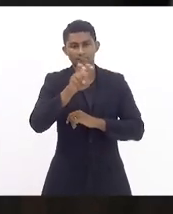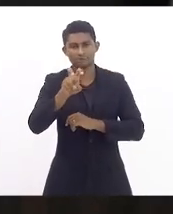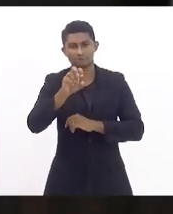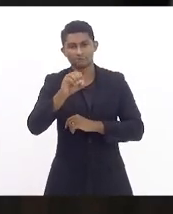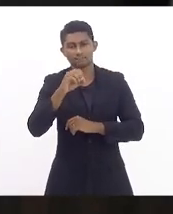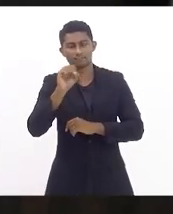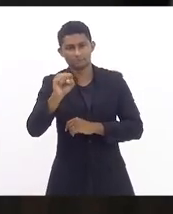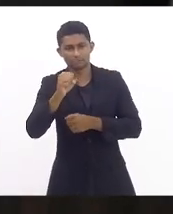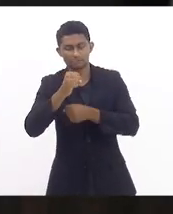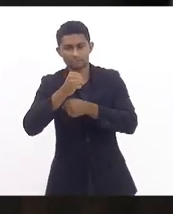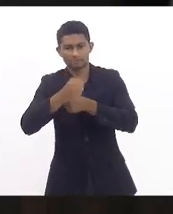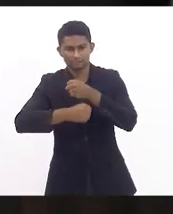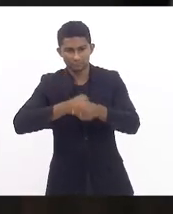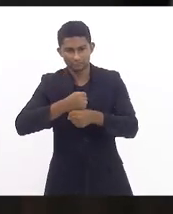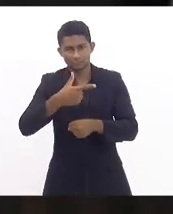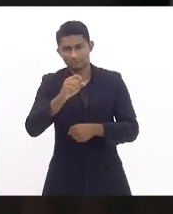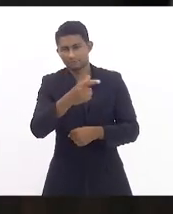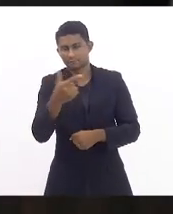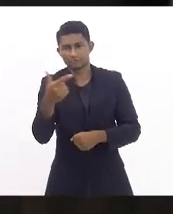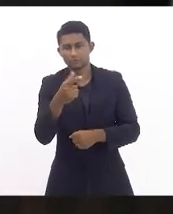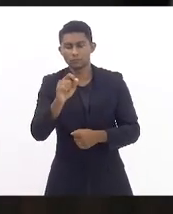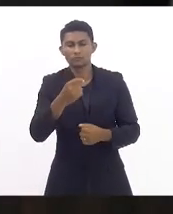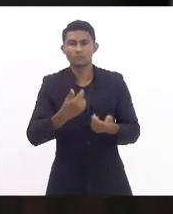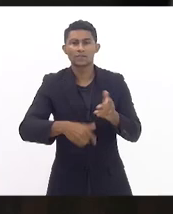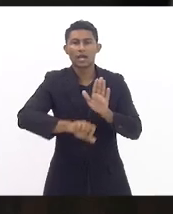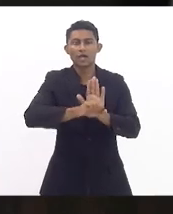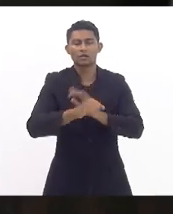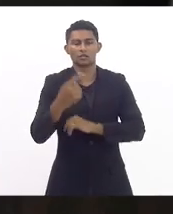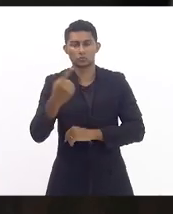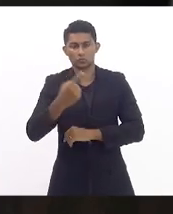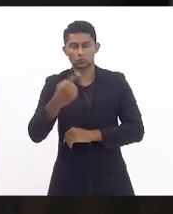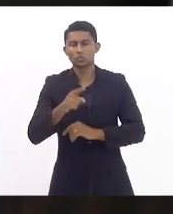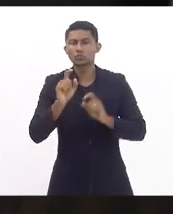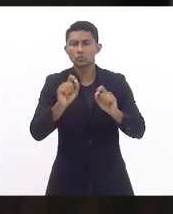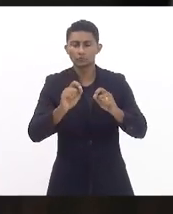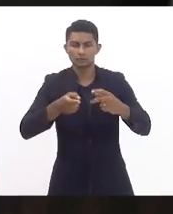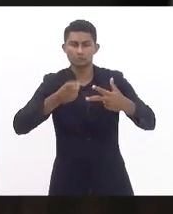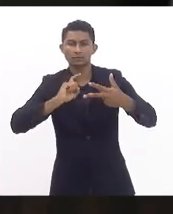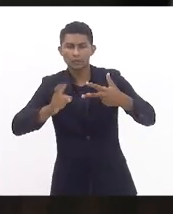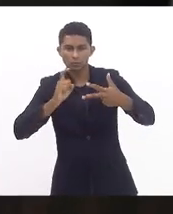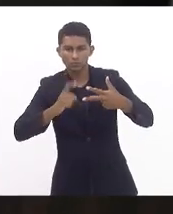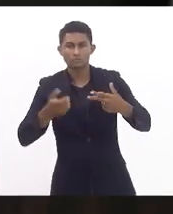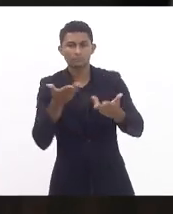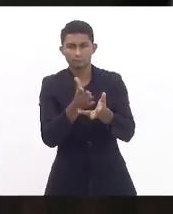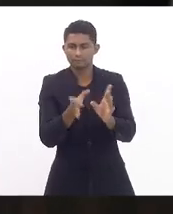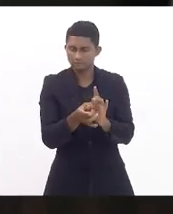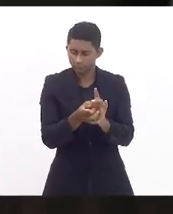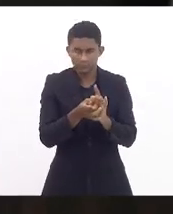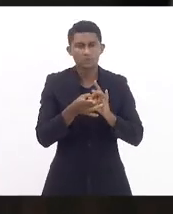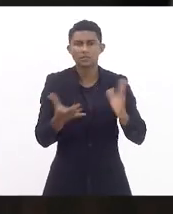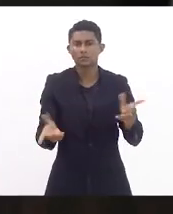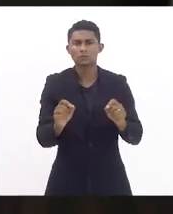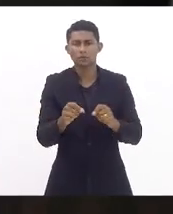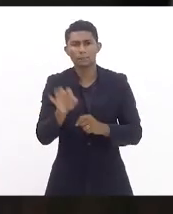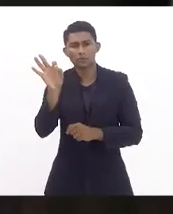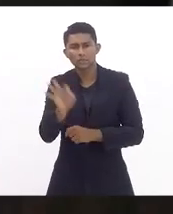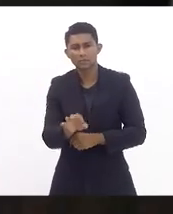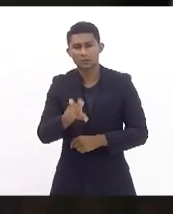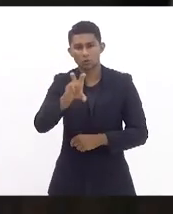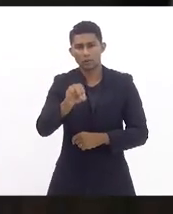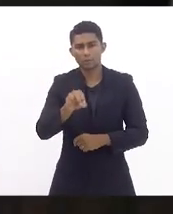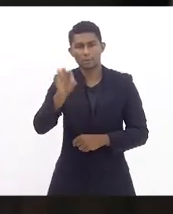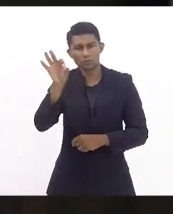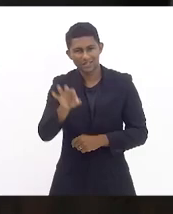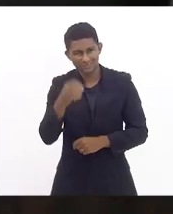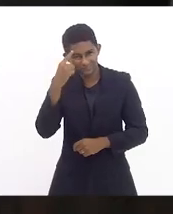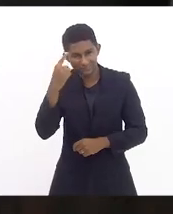5508-2022, que passa a vigorar com a seguinte redação. Artigo 1º. Fica o Poder Executivo autorizado a renunciar o percentual de 50%